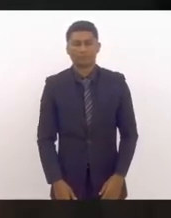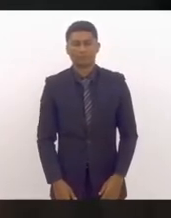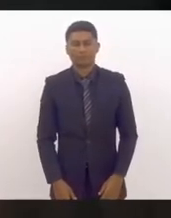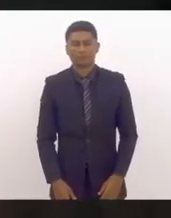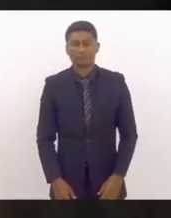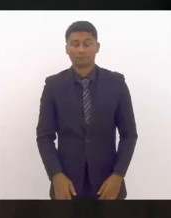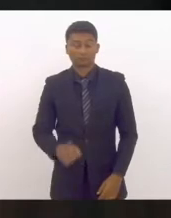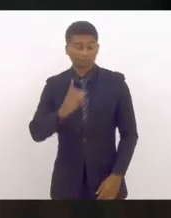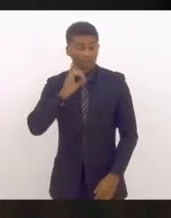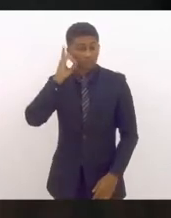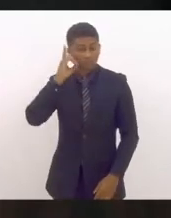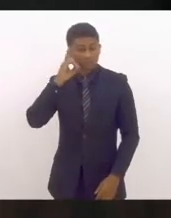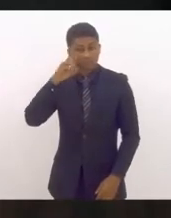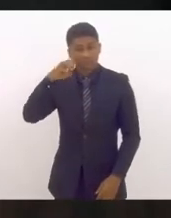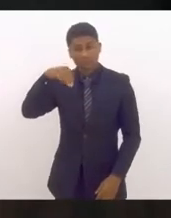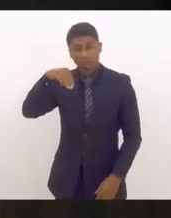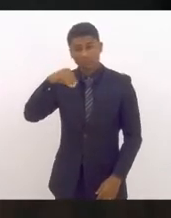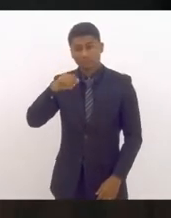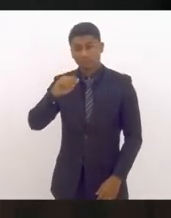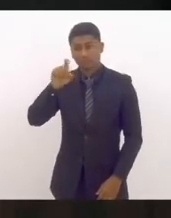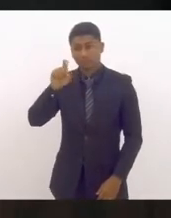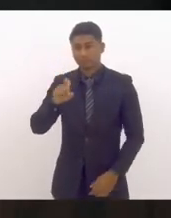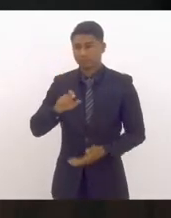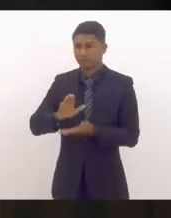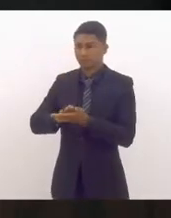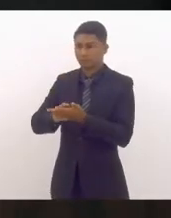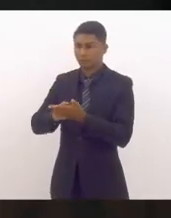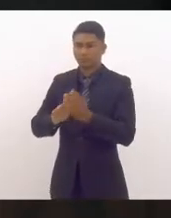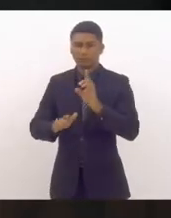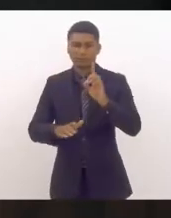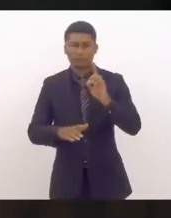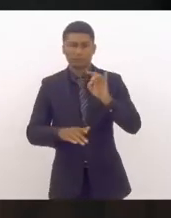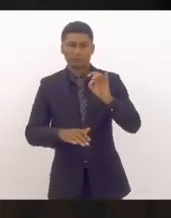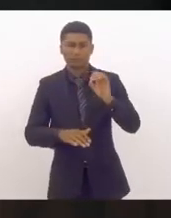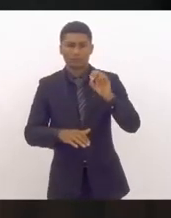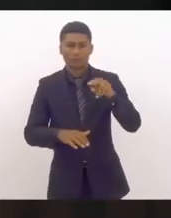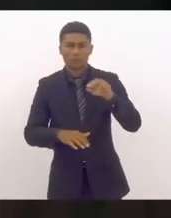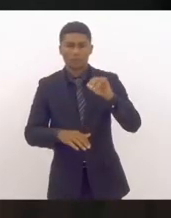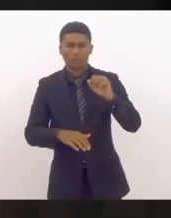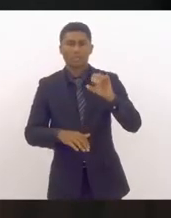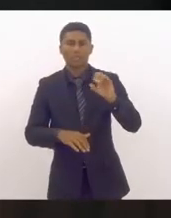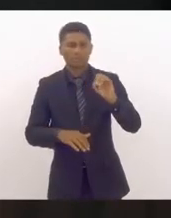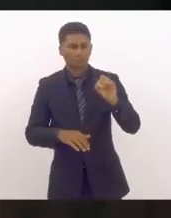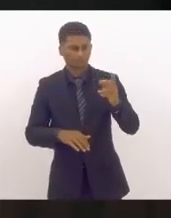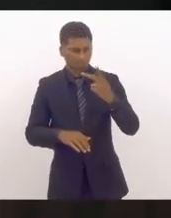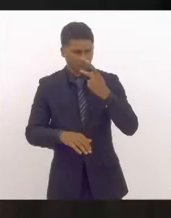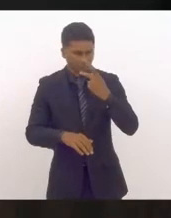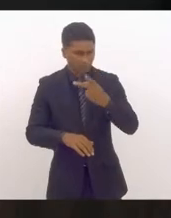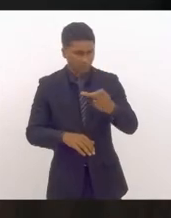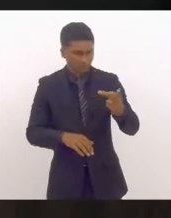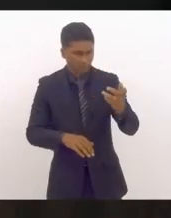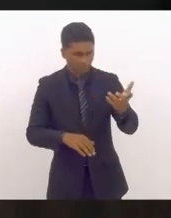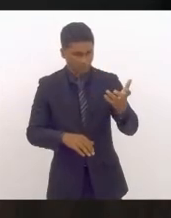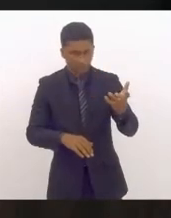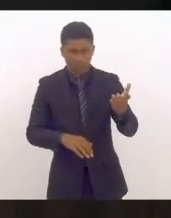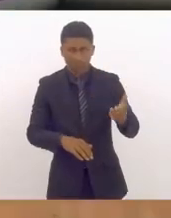Parabéns ao deputado Max, Dionísio Lins. Quer falar, Dionísio?